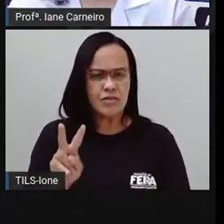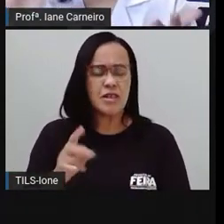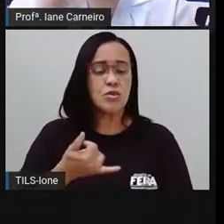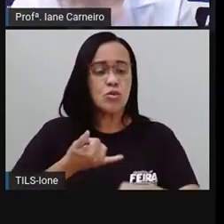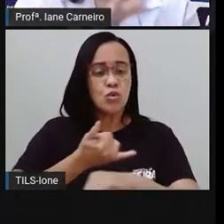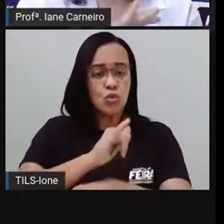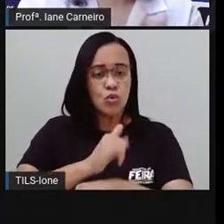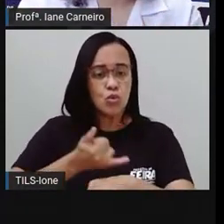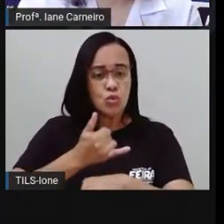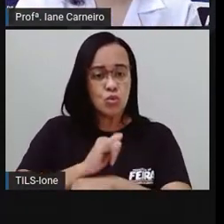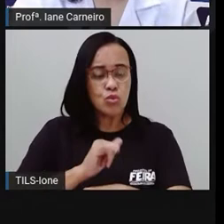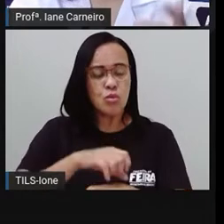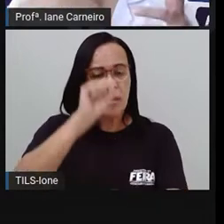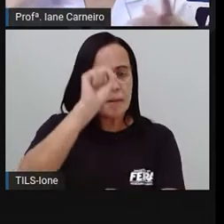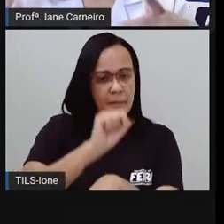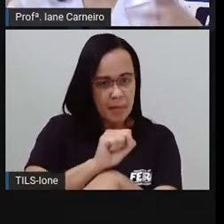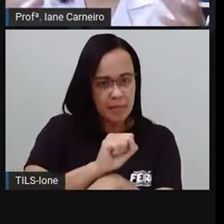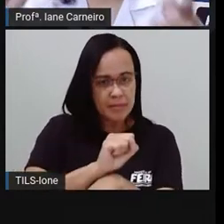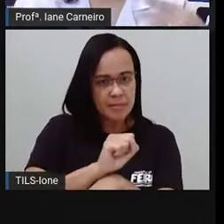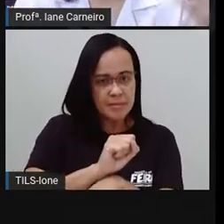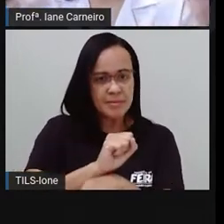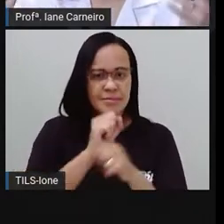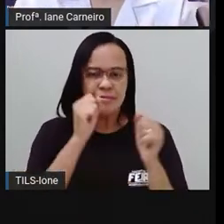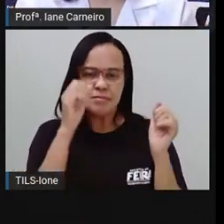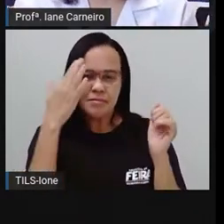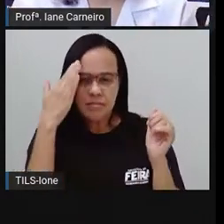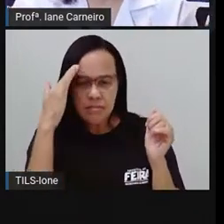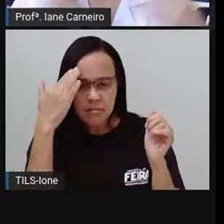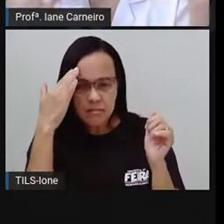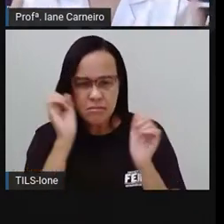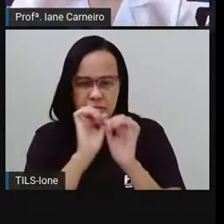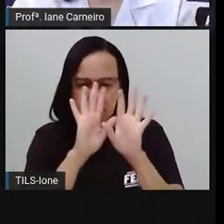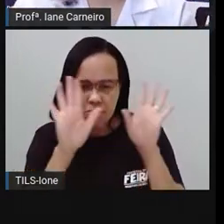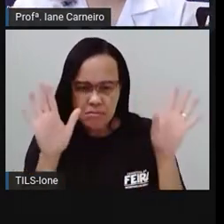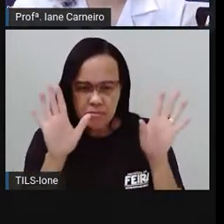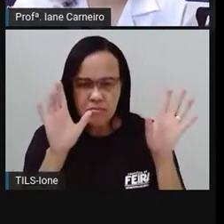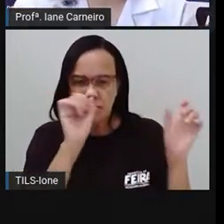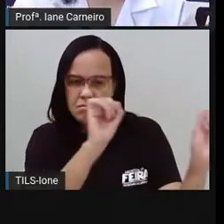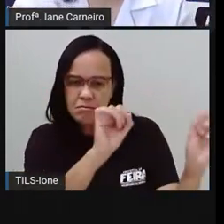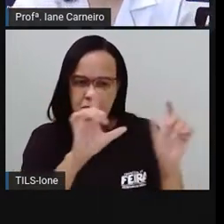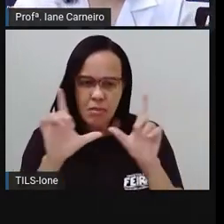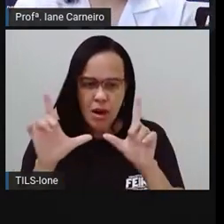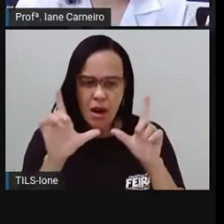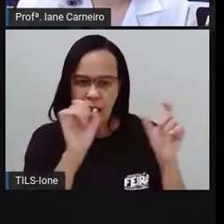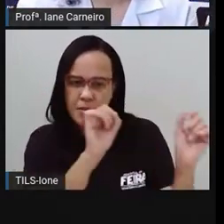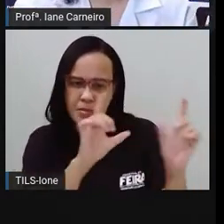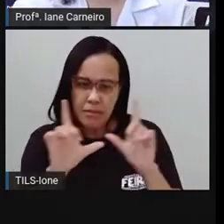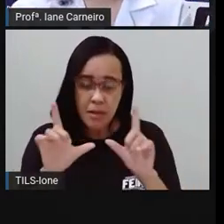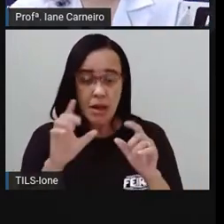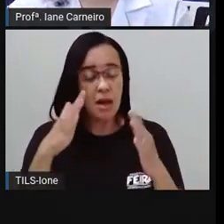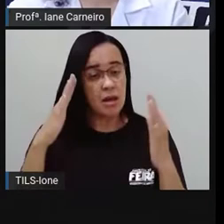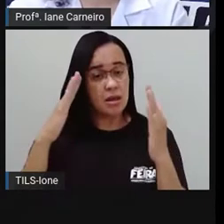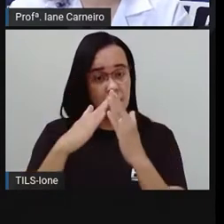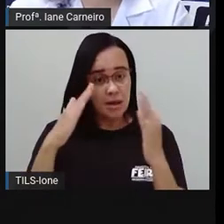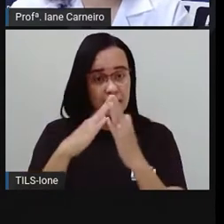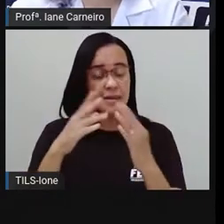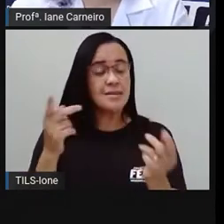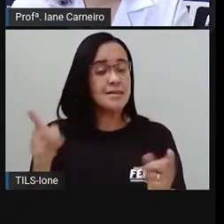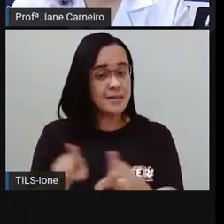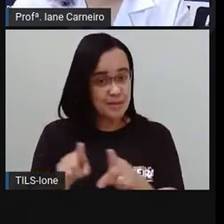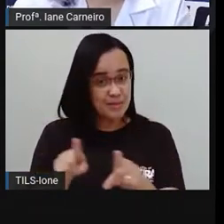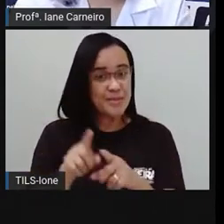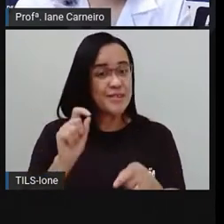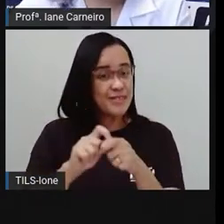YouTube, você vai pausando, né, para você entender como é que faz, para você fazer na sua casa também. Então, nós vamos precisar,